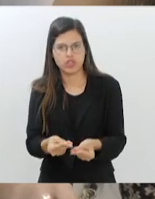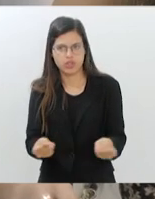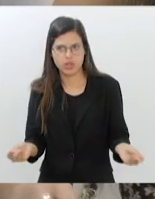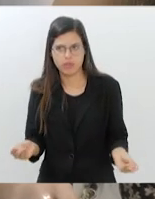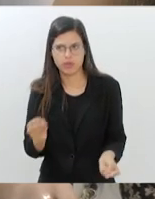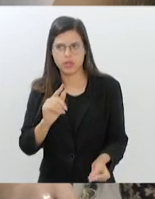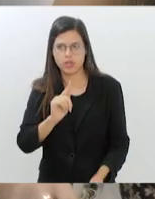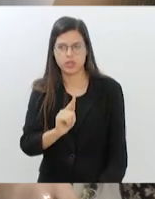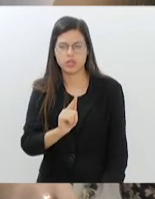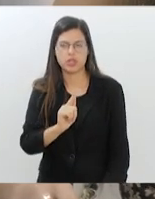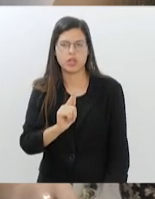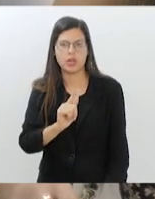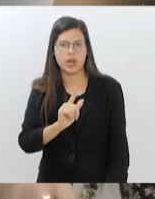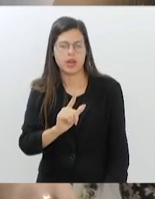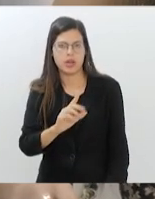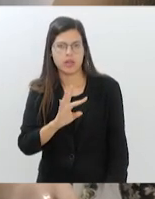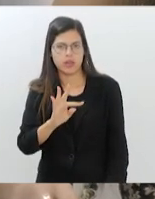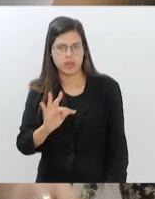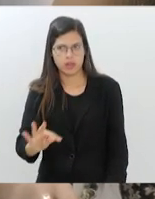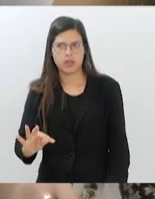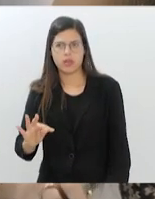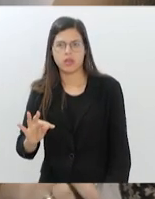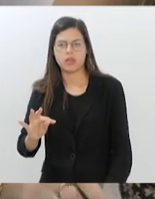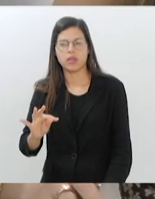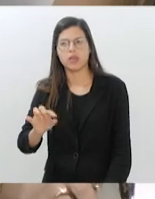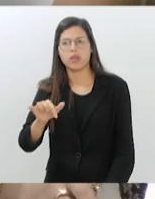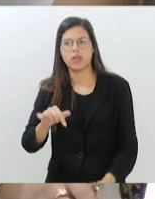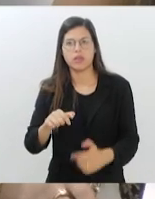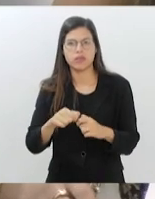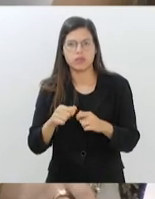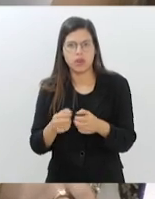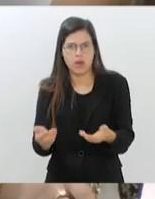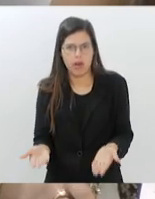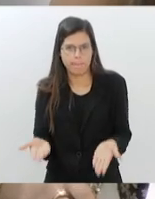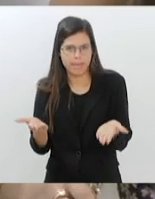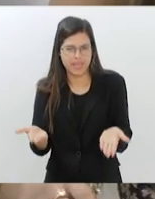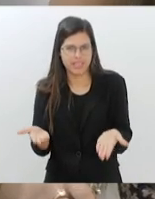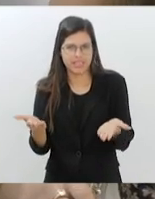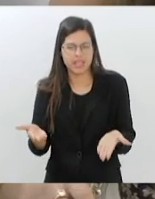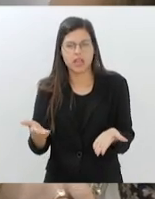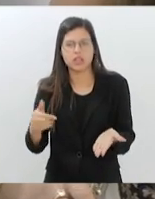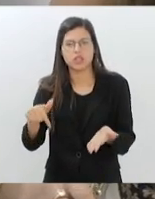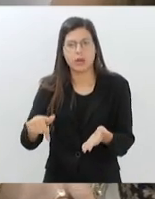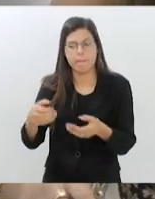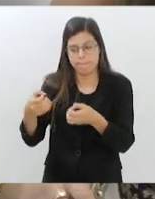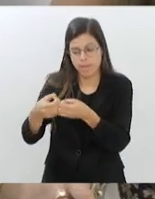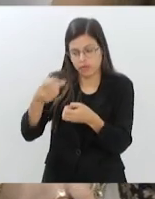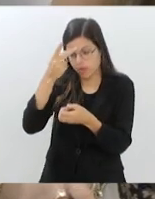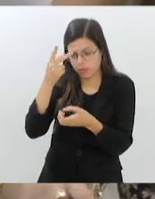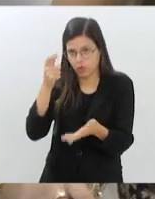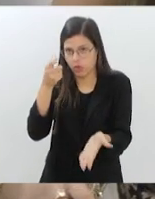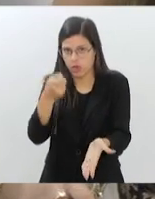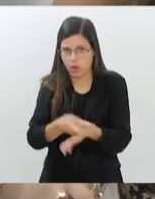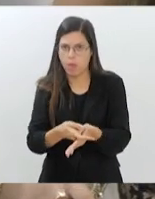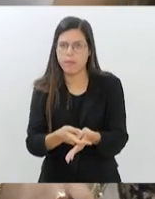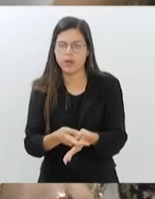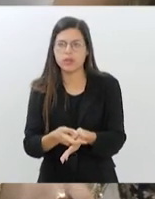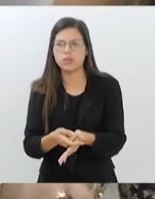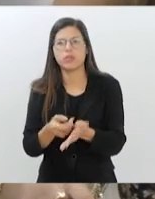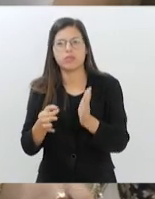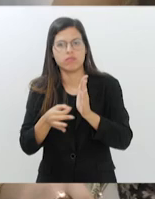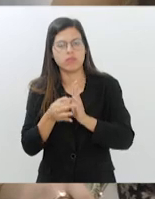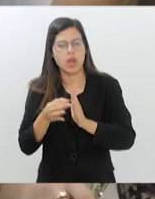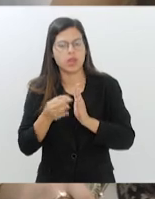GLP que não efetivarem a pesagem do butijão na presença do Consumidor na forma que menciona o parecer é é